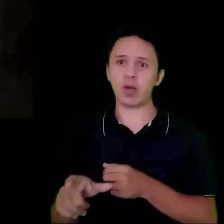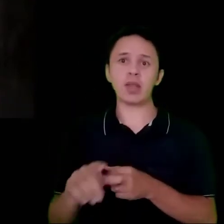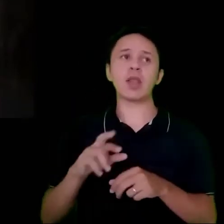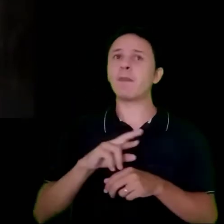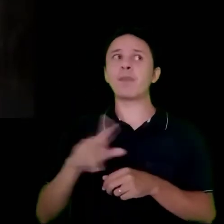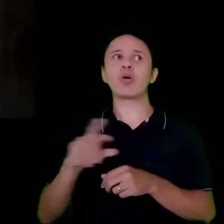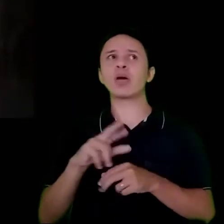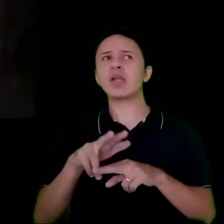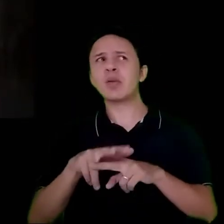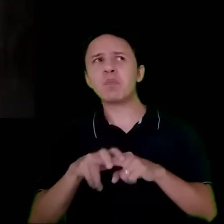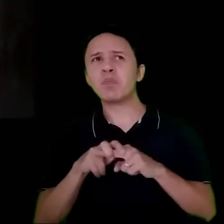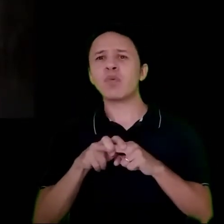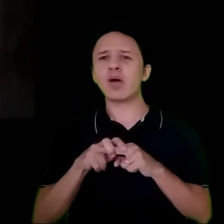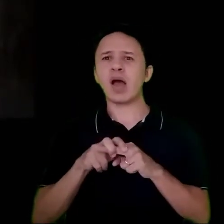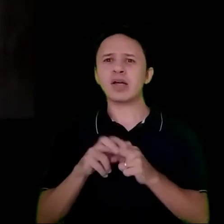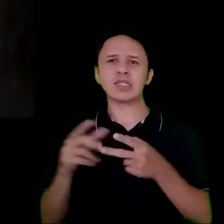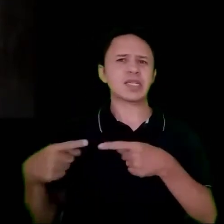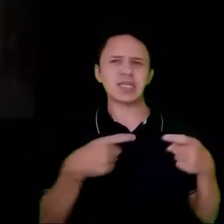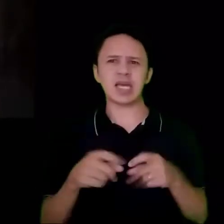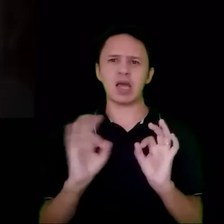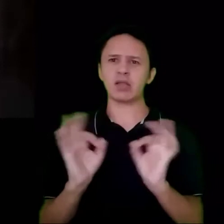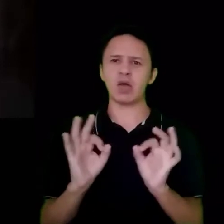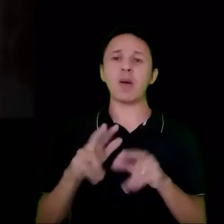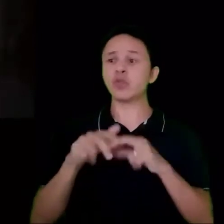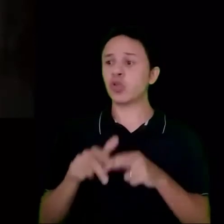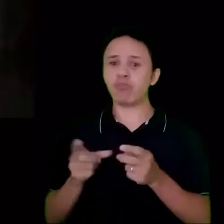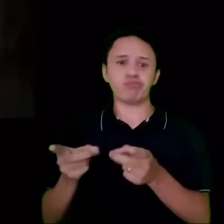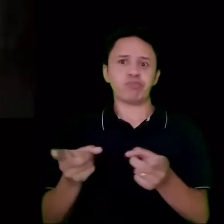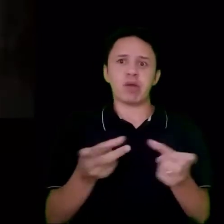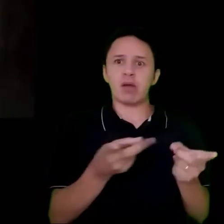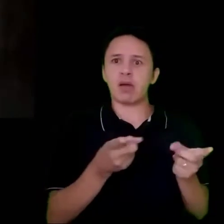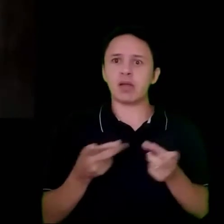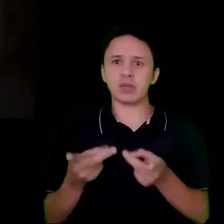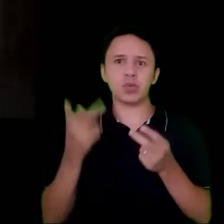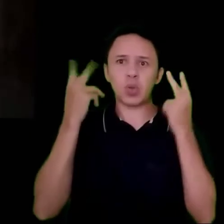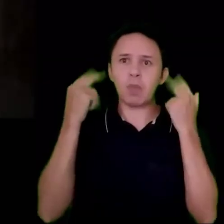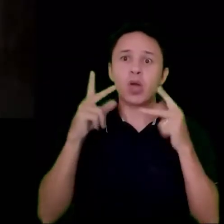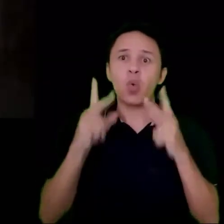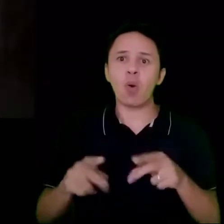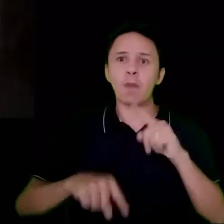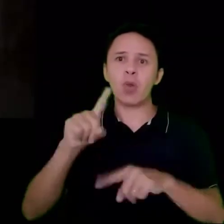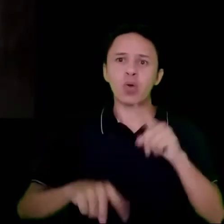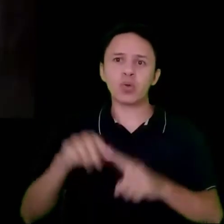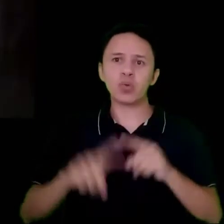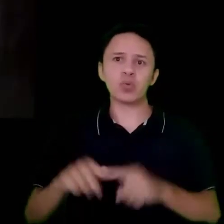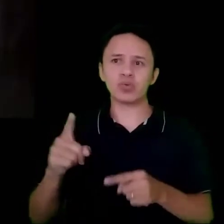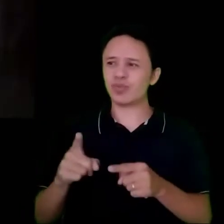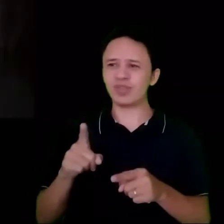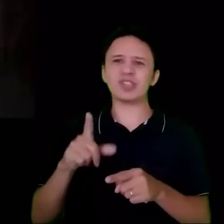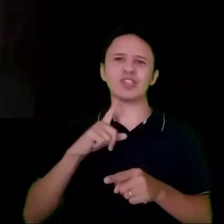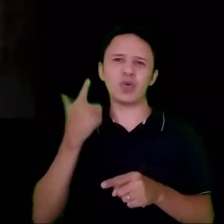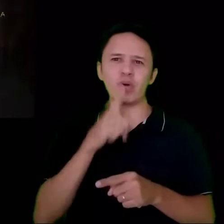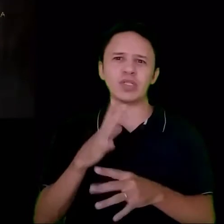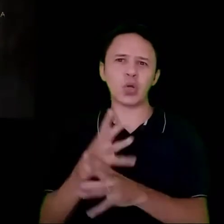mais como consequência de uma guerra justa, mas realizado no Atlântico como um processo mercantil. O africano era um produto em si mesmo, para